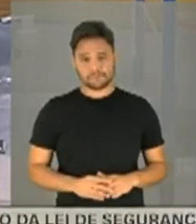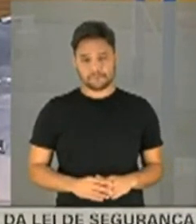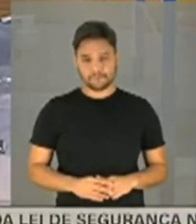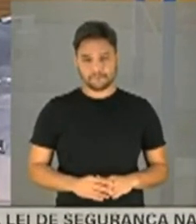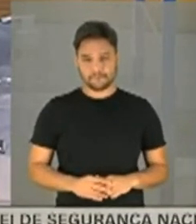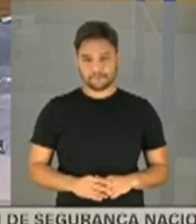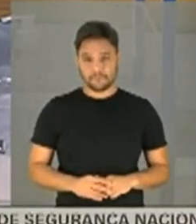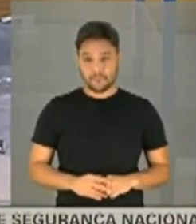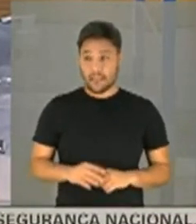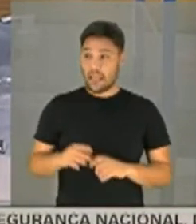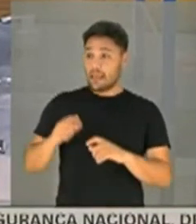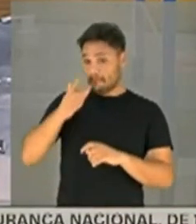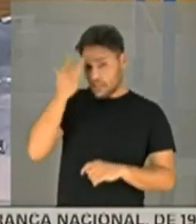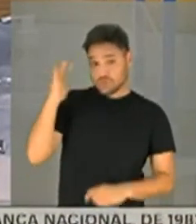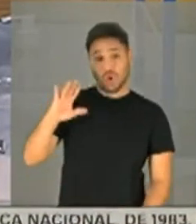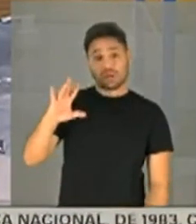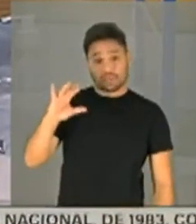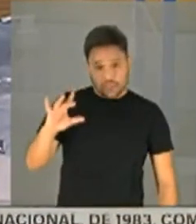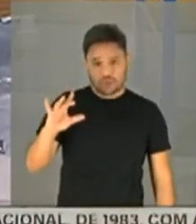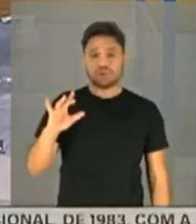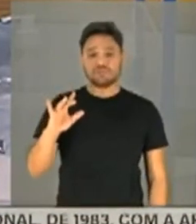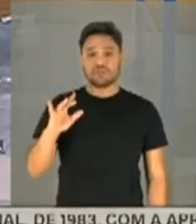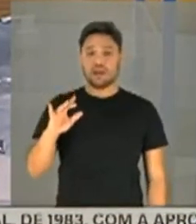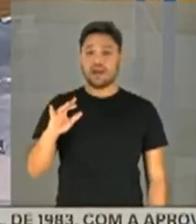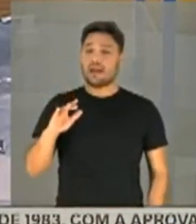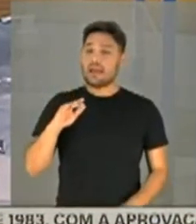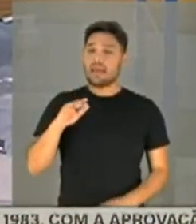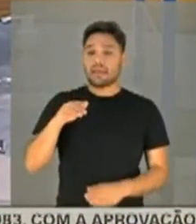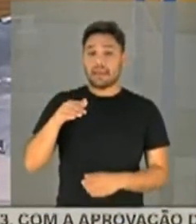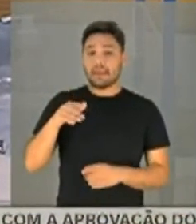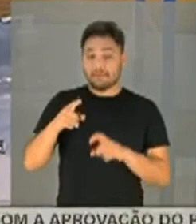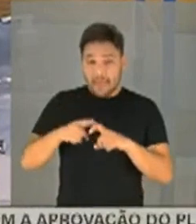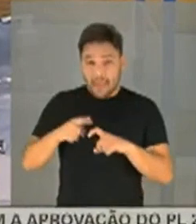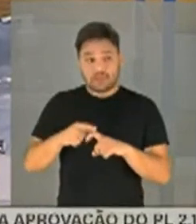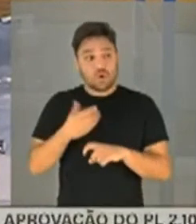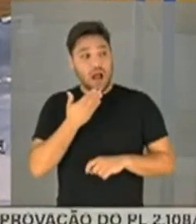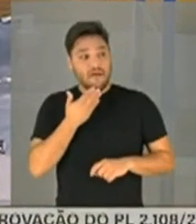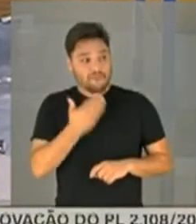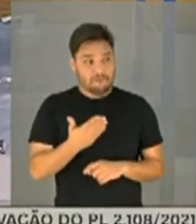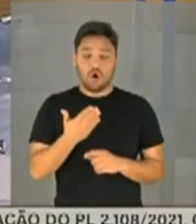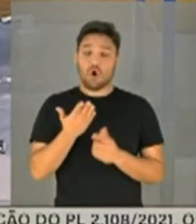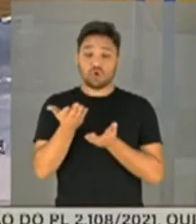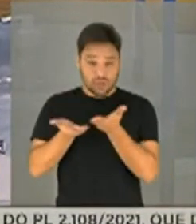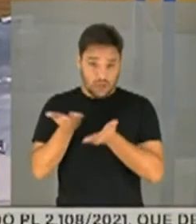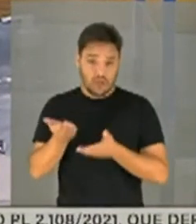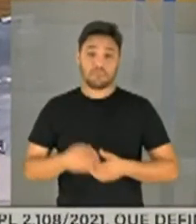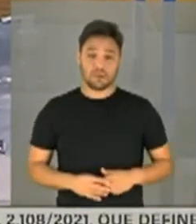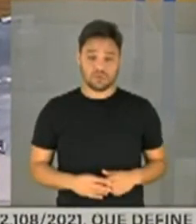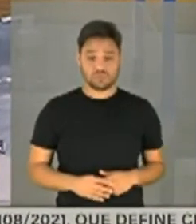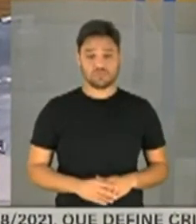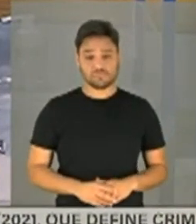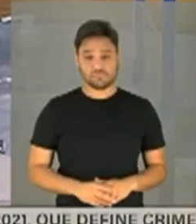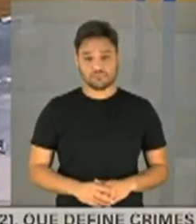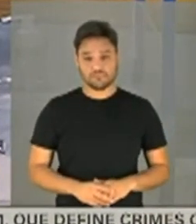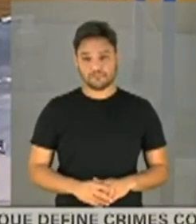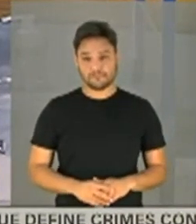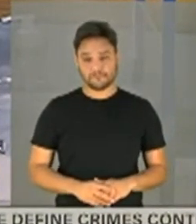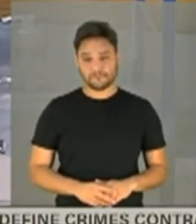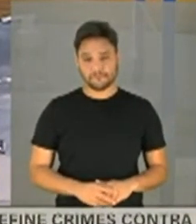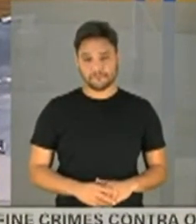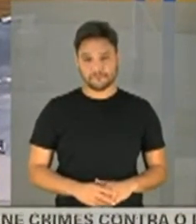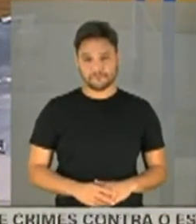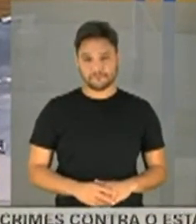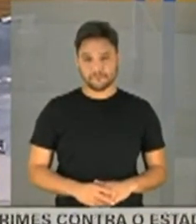de cientistas renomados e médicos a favor do tratamento. Senador Marcos